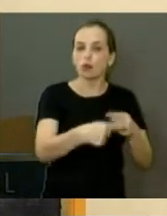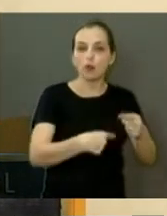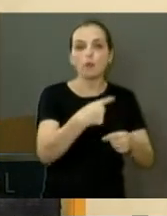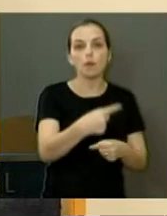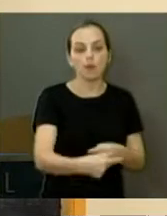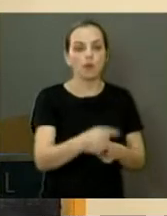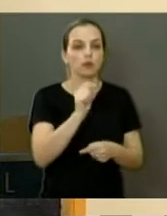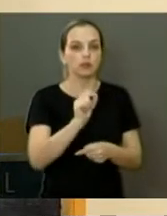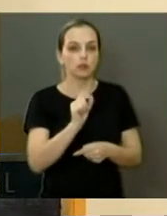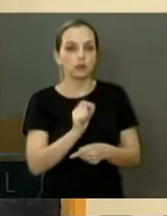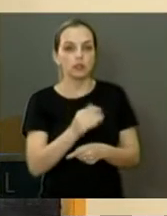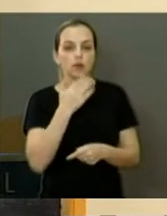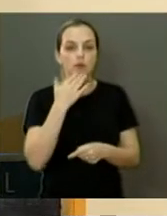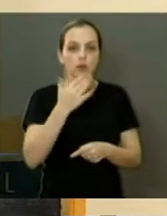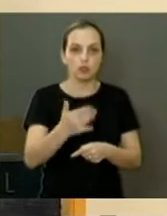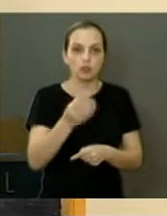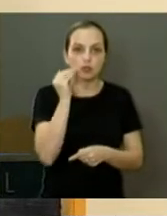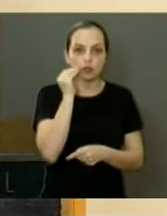também